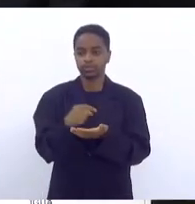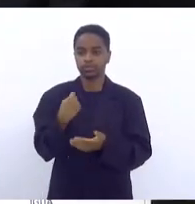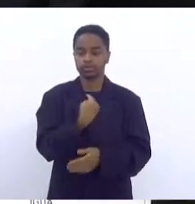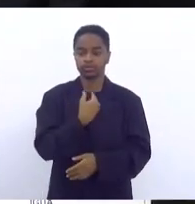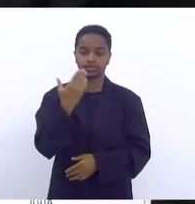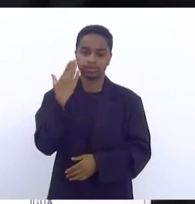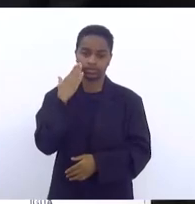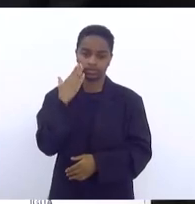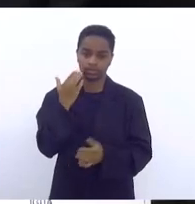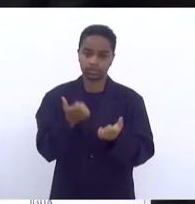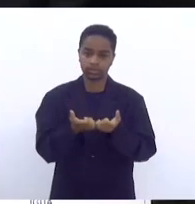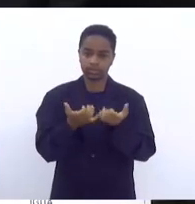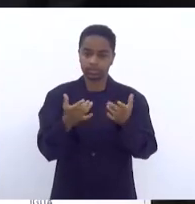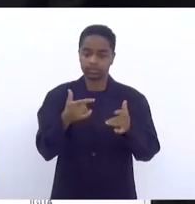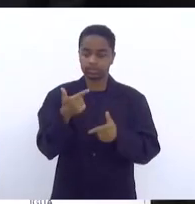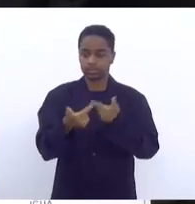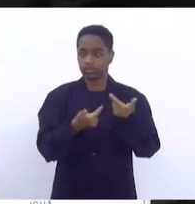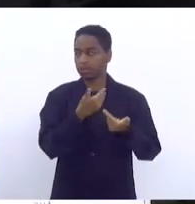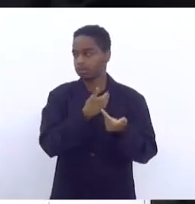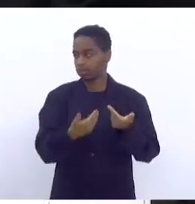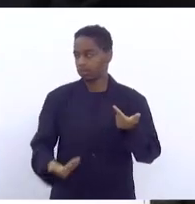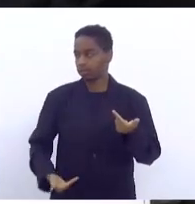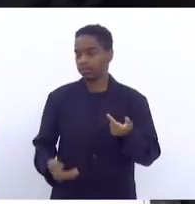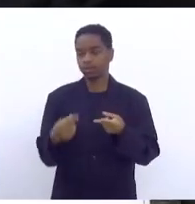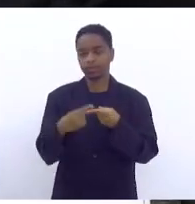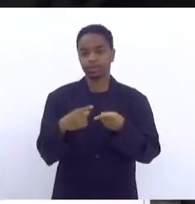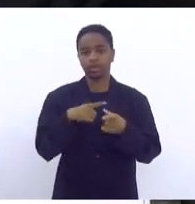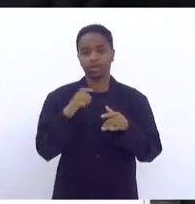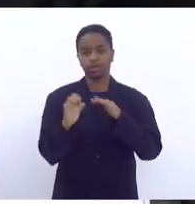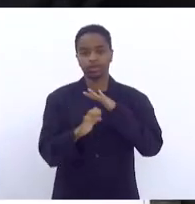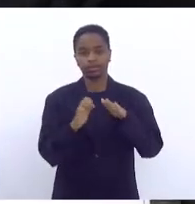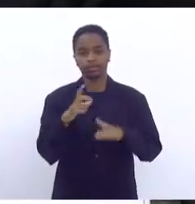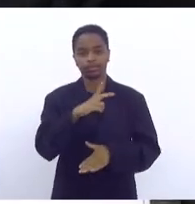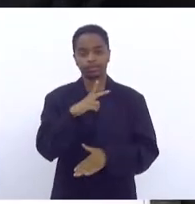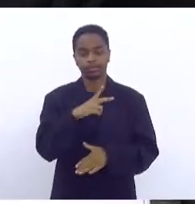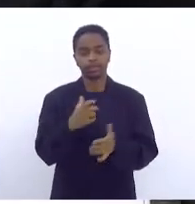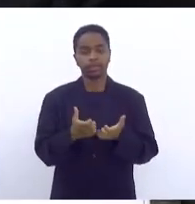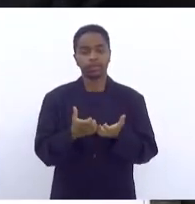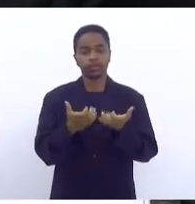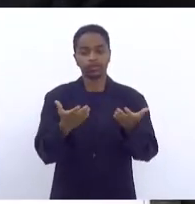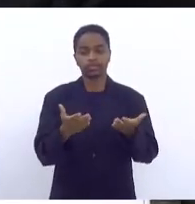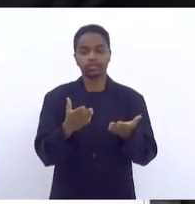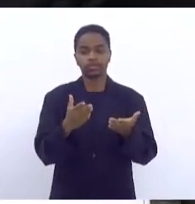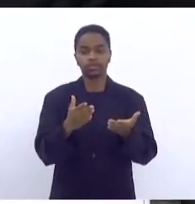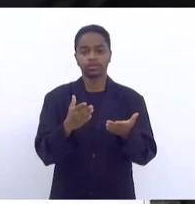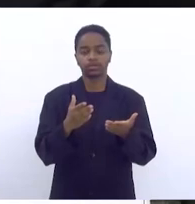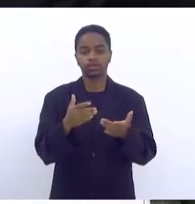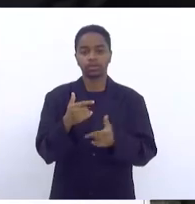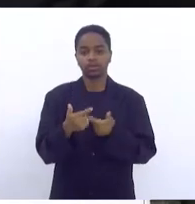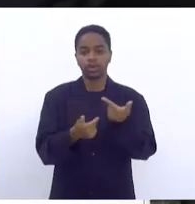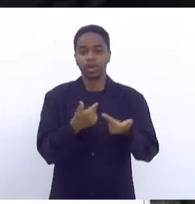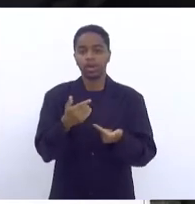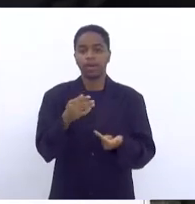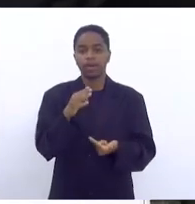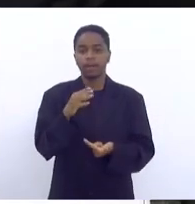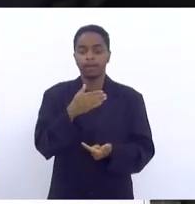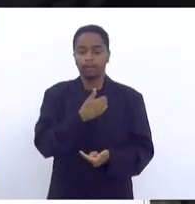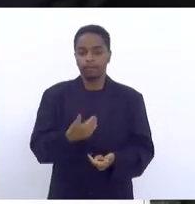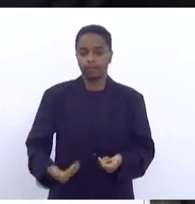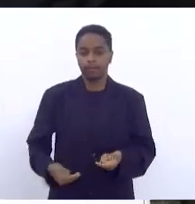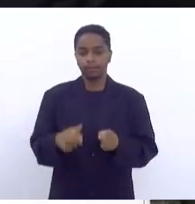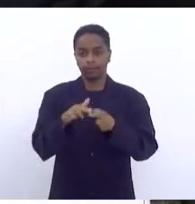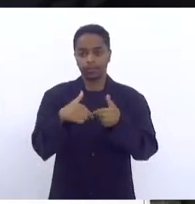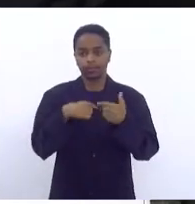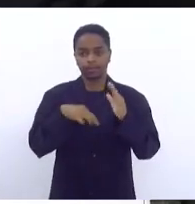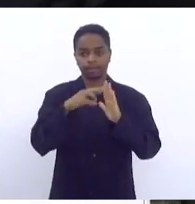prestamos um serviço público são empresas privadas prestando um serviço público por isso nós estamos emitidos à regulação e